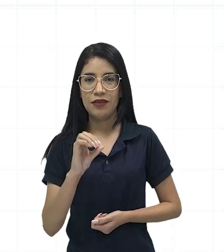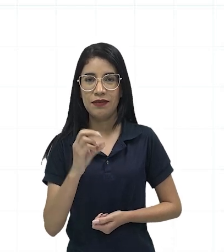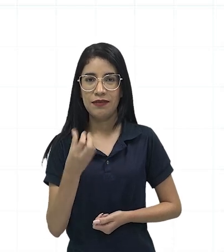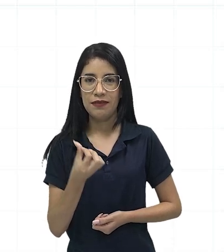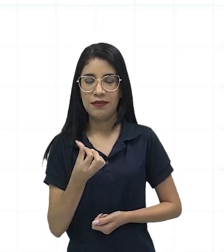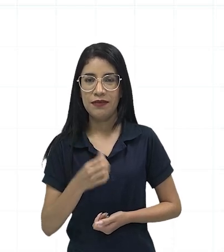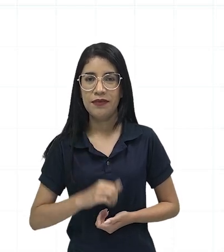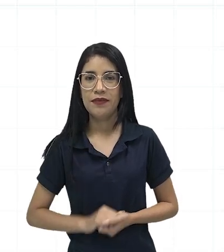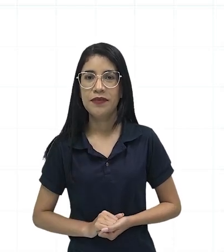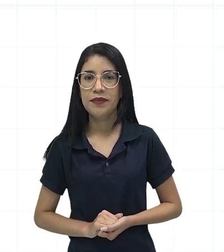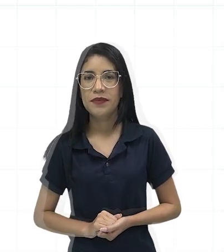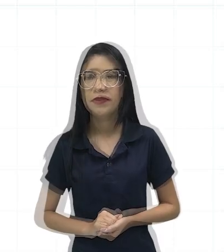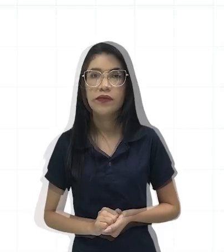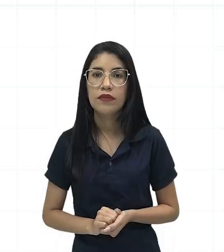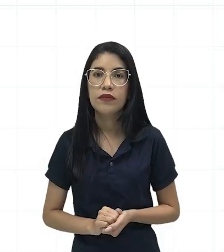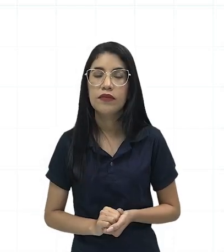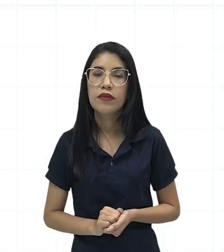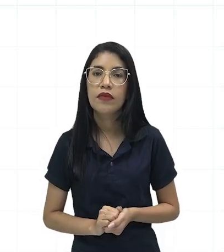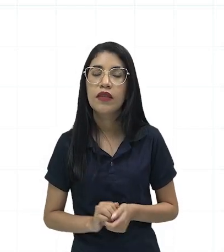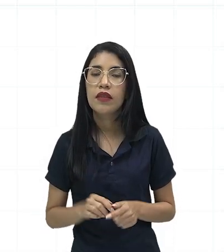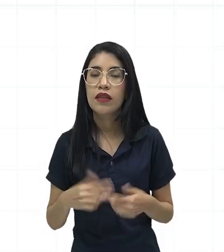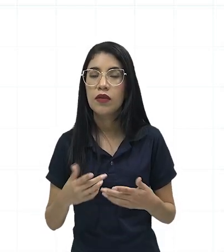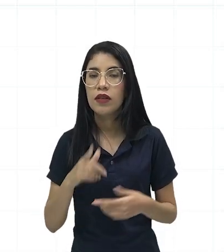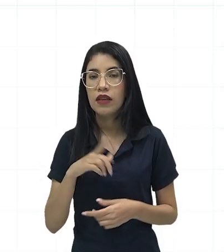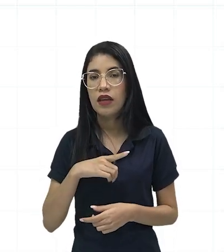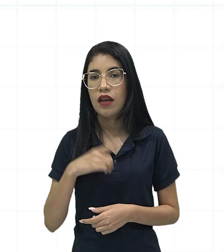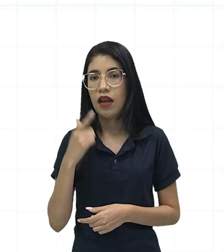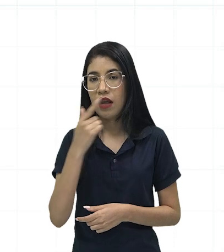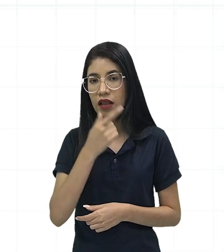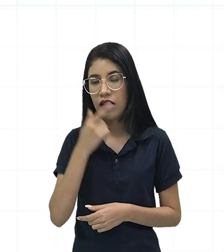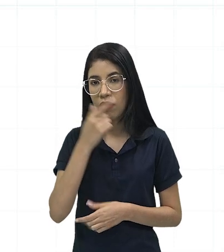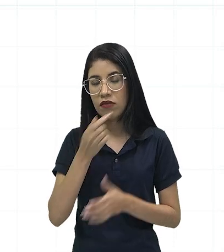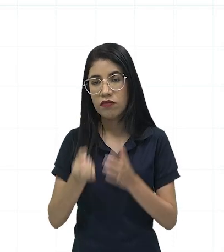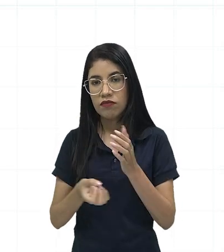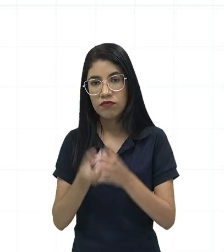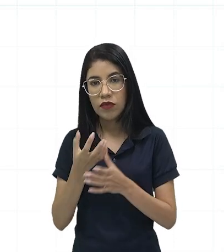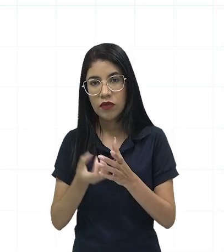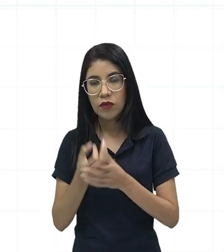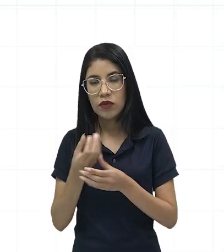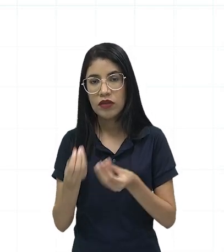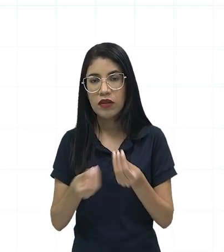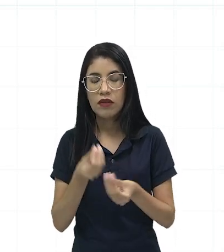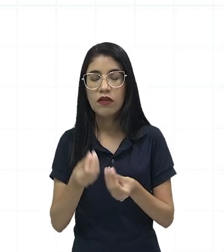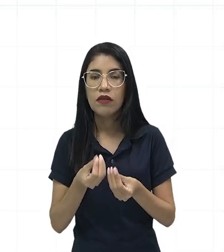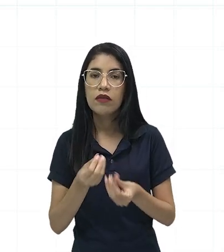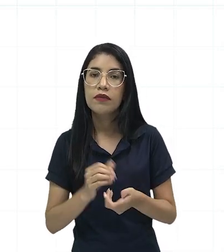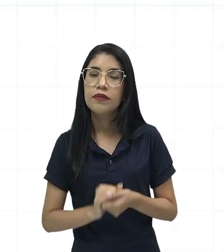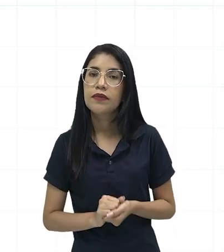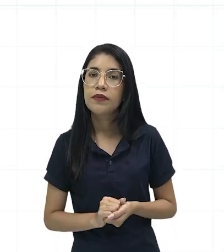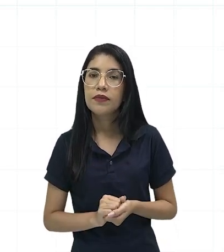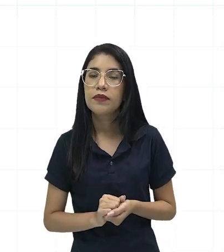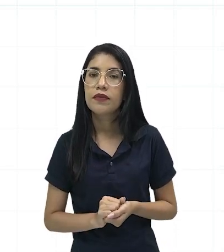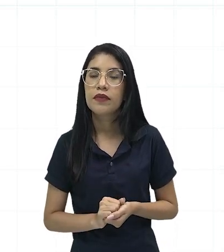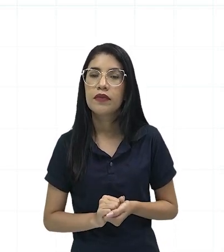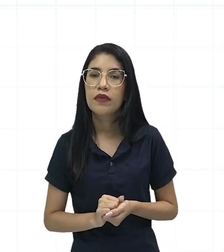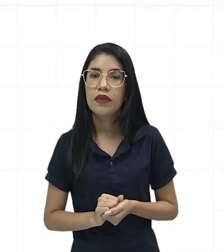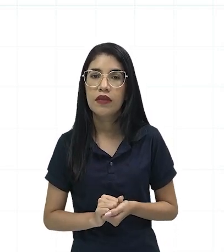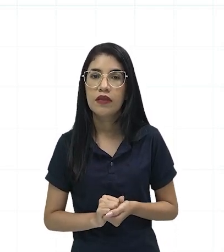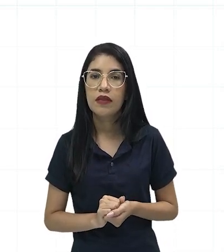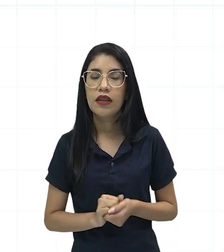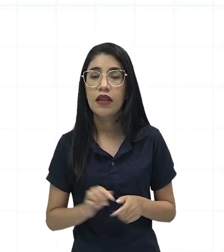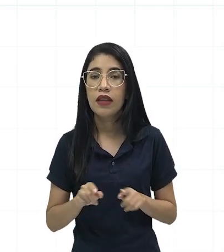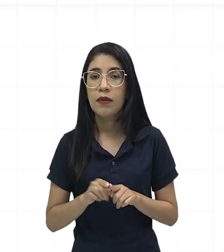C6H12O6. Nós temos aí a glicose sendo formada a partir do processo que a gente chama